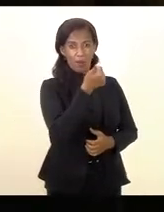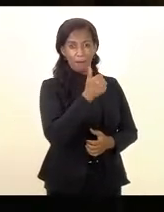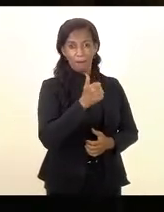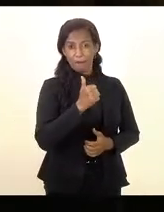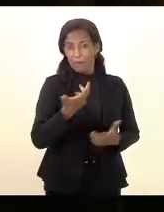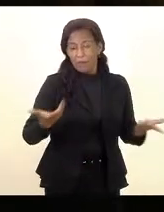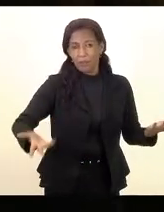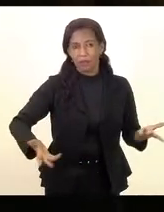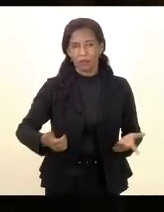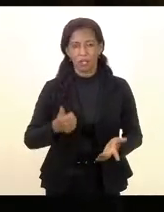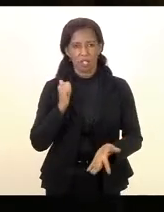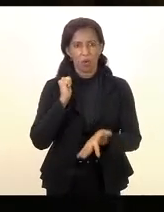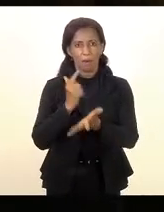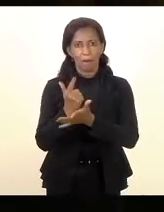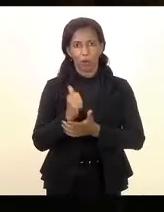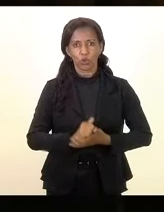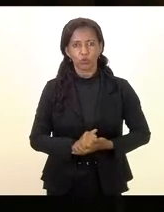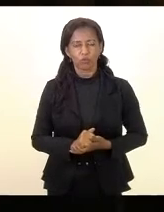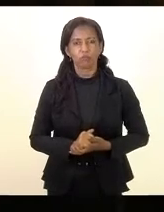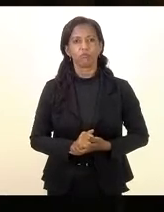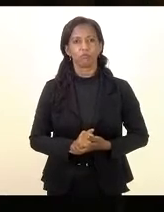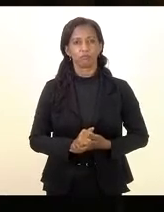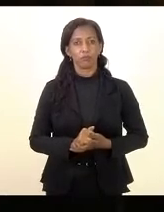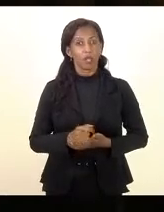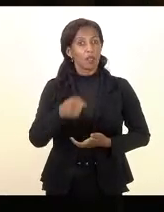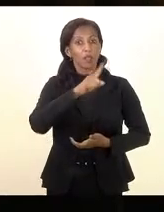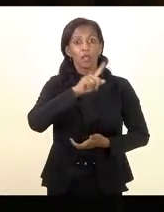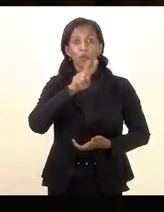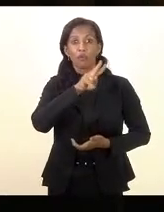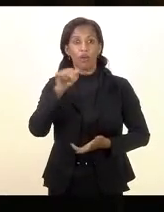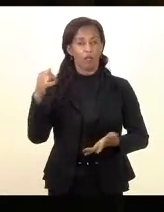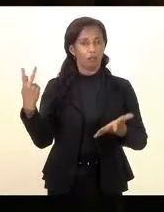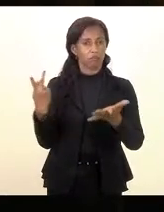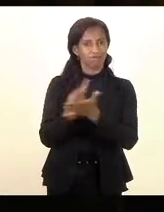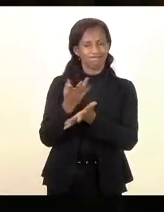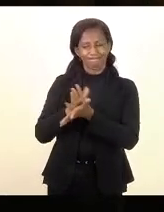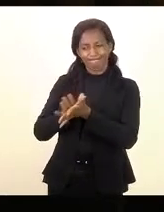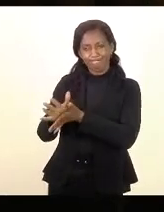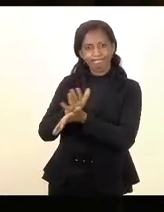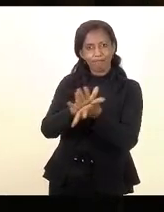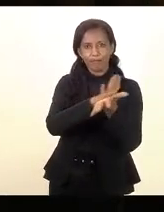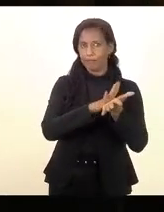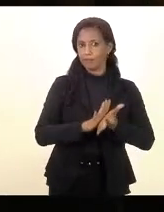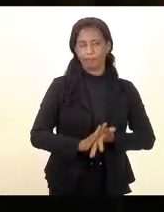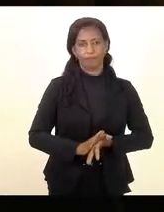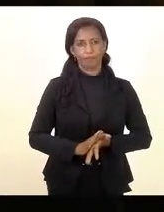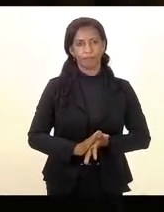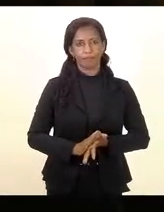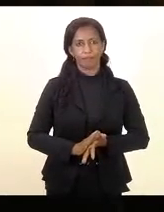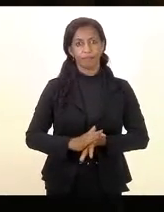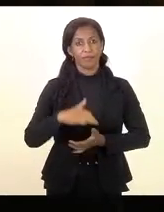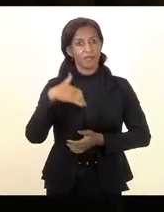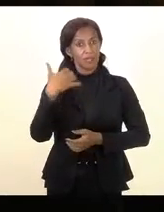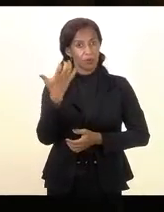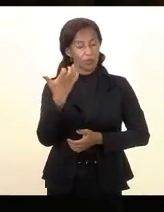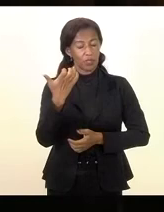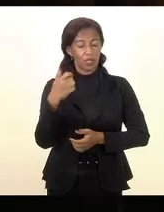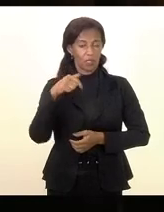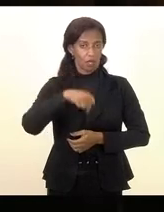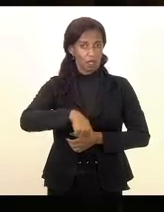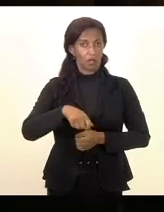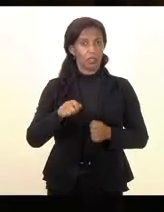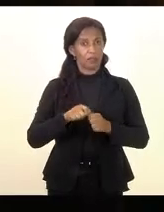Santos ou do Eurico Júnior que isso não vai acontecer que isso não vai acontecer então eu queria aqui fazer assim